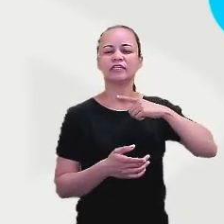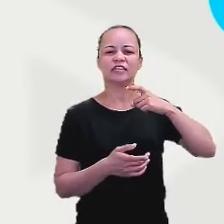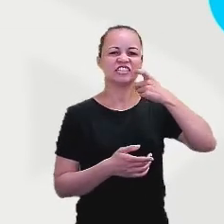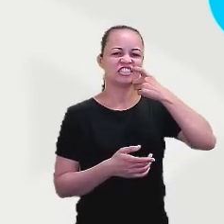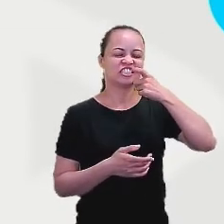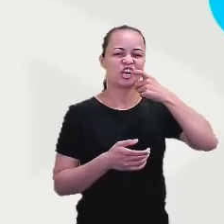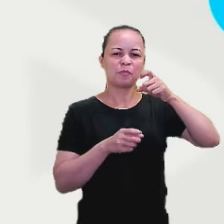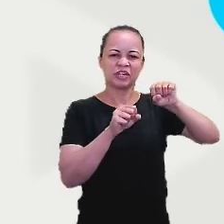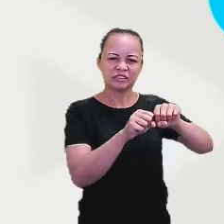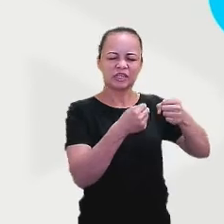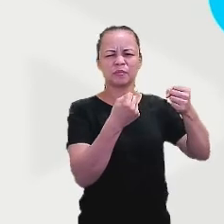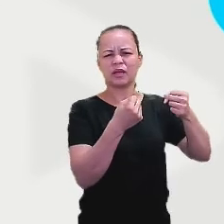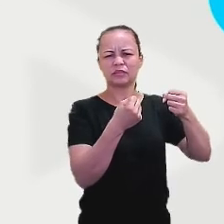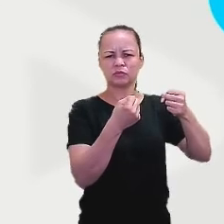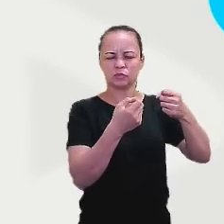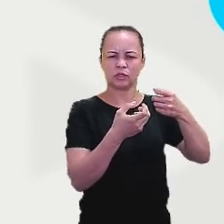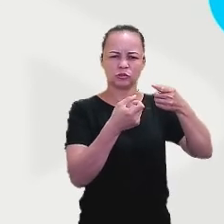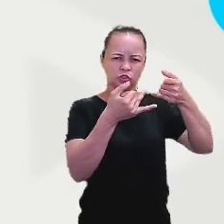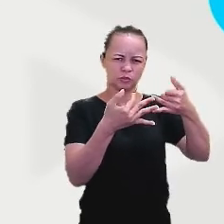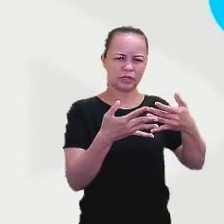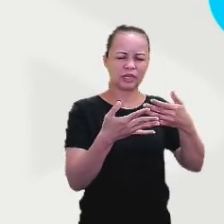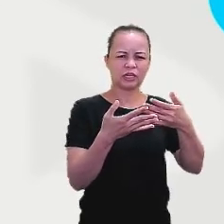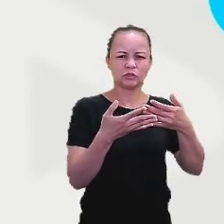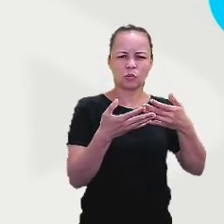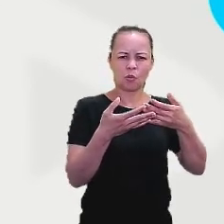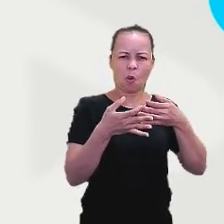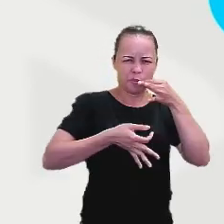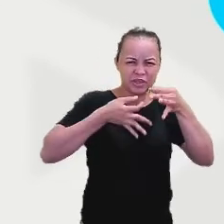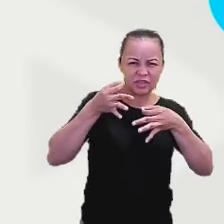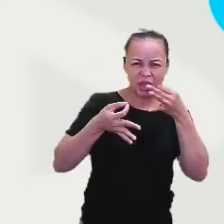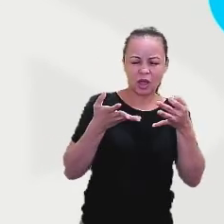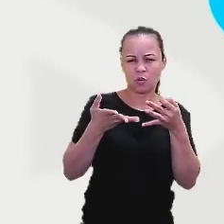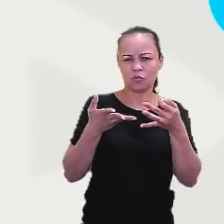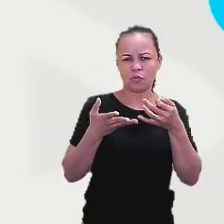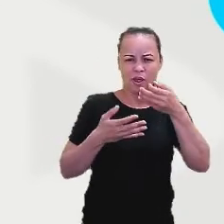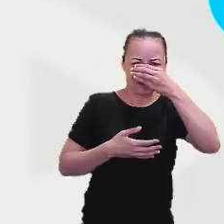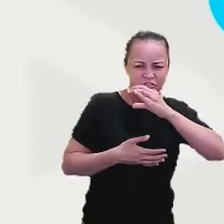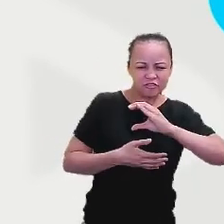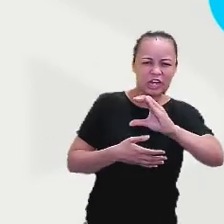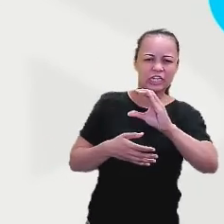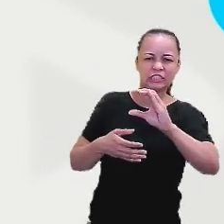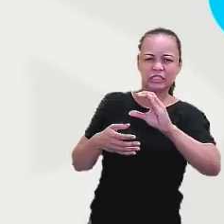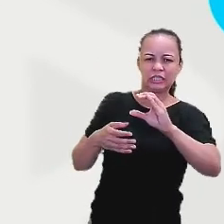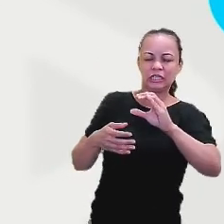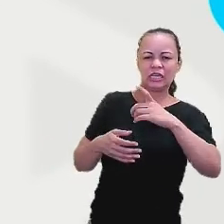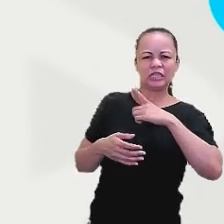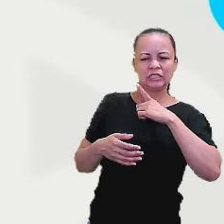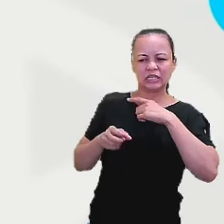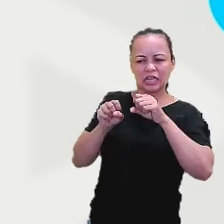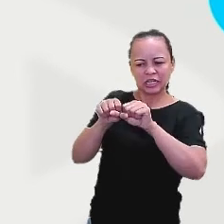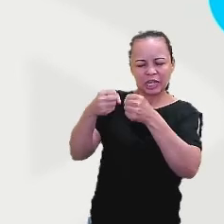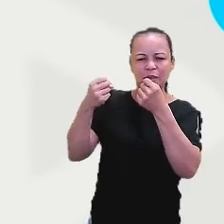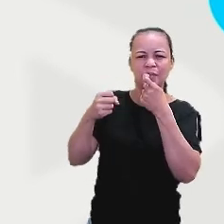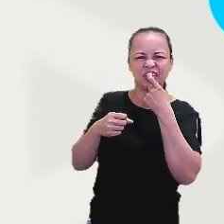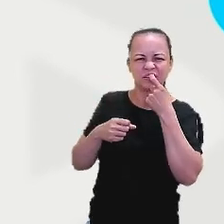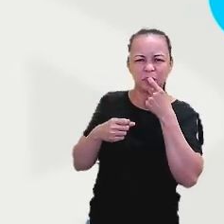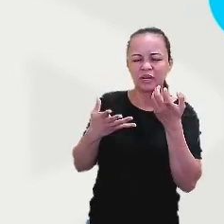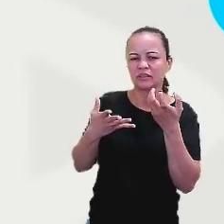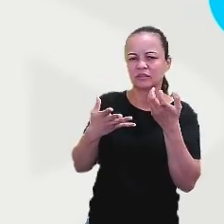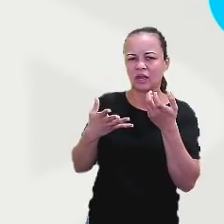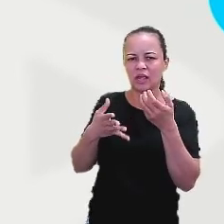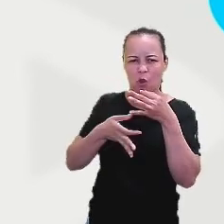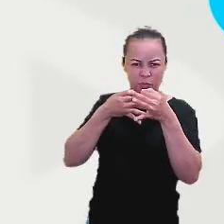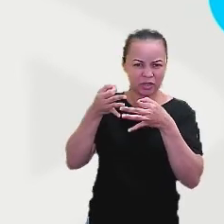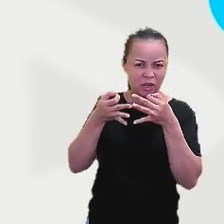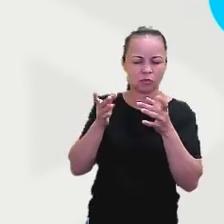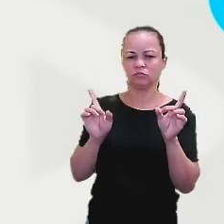Quando eu digo isso, eu estou expressando a opinião. Quando eu digo o elefante que tinha quebrado uma presa. Não, isso é um fato, né? Realmente ele tinha quebrado uma presa e